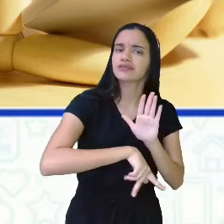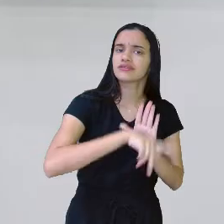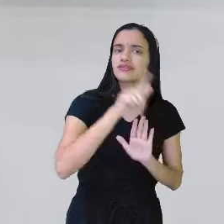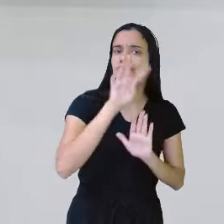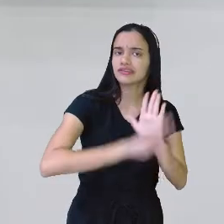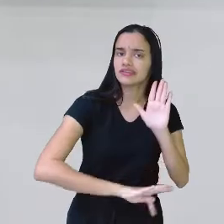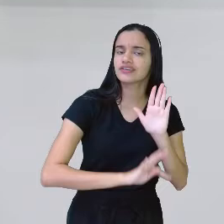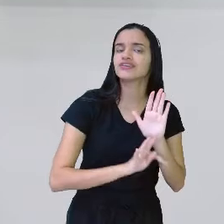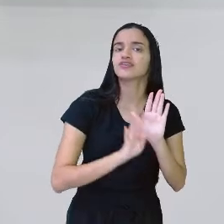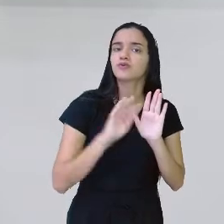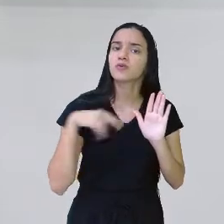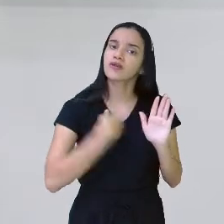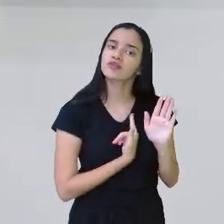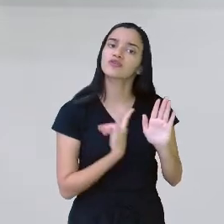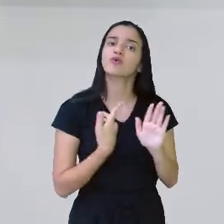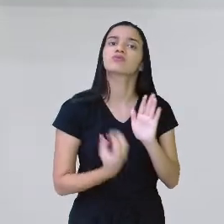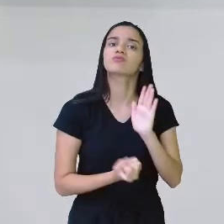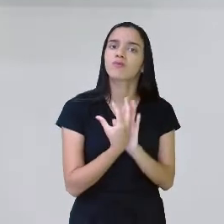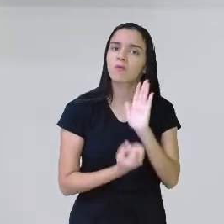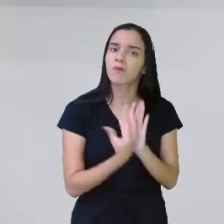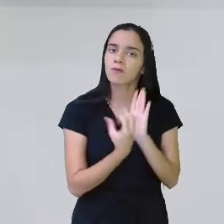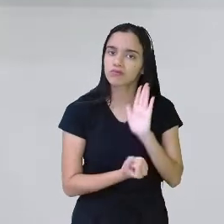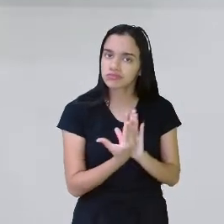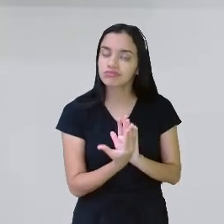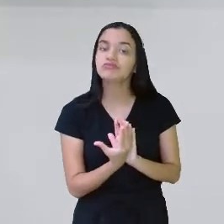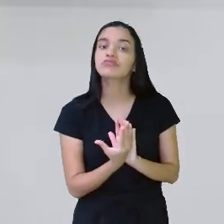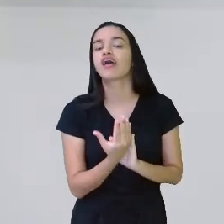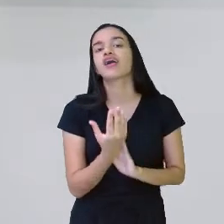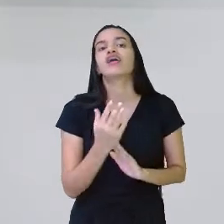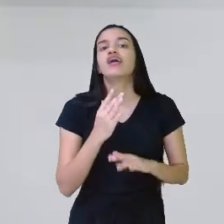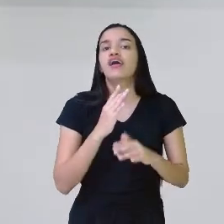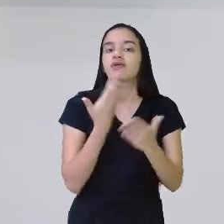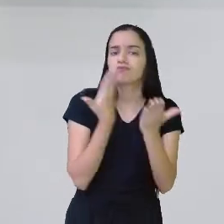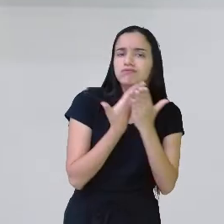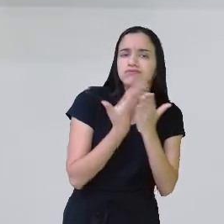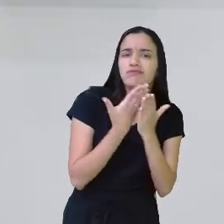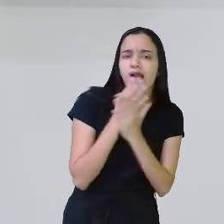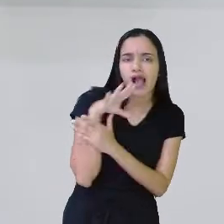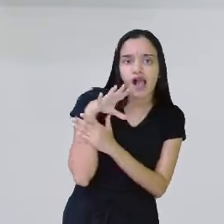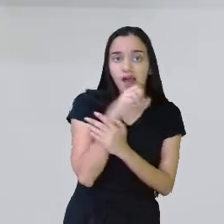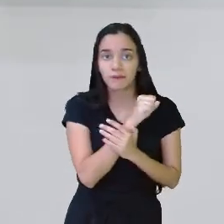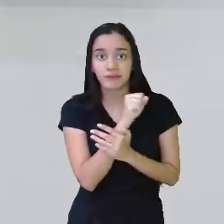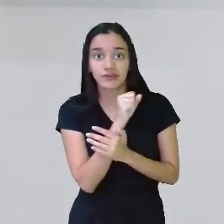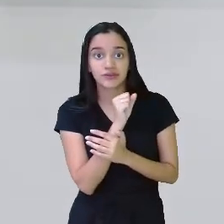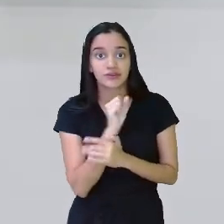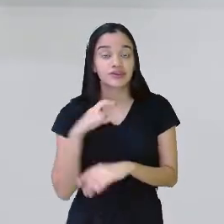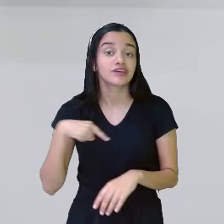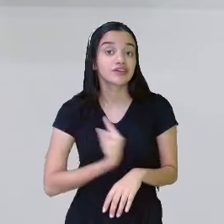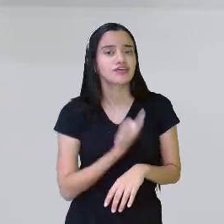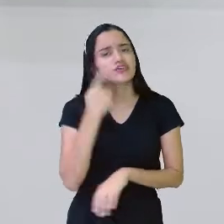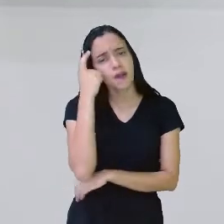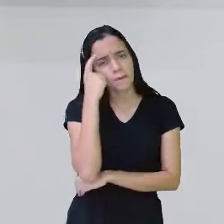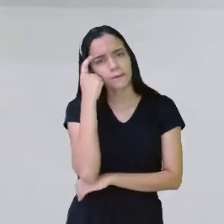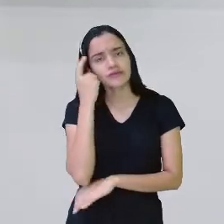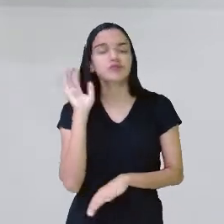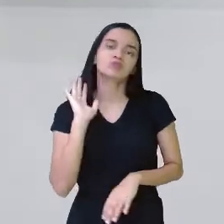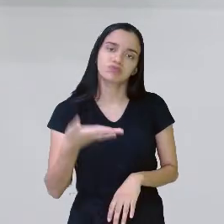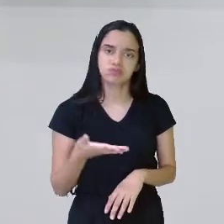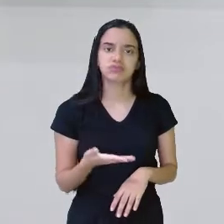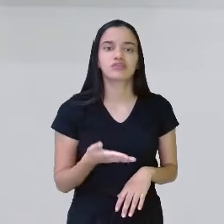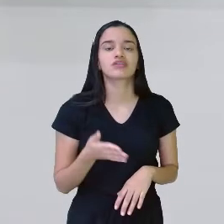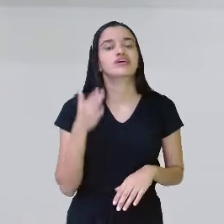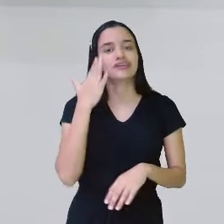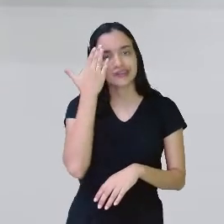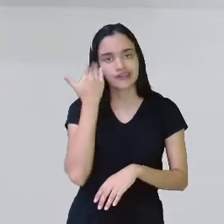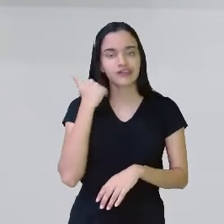fará com que a gente consiga produzi-lo materialmente muito mais rapidamente. Porque a gente já pensou nele, a gente já